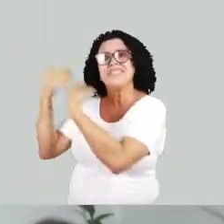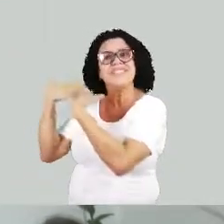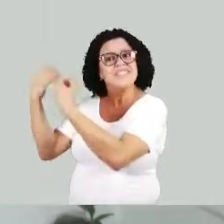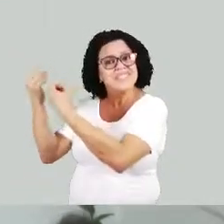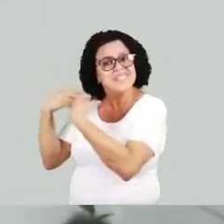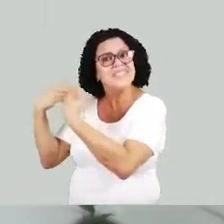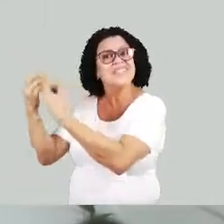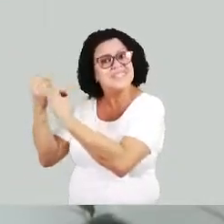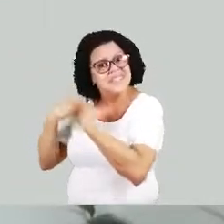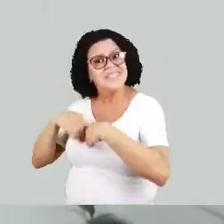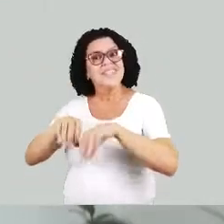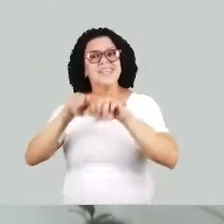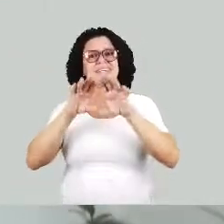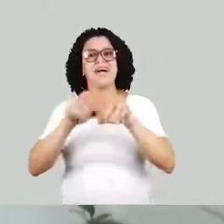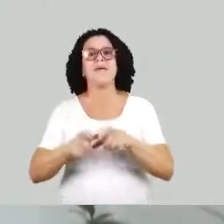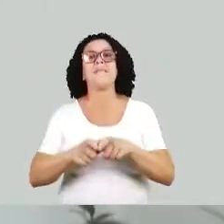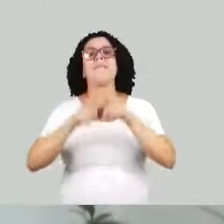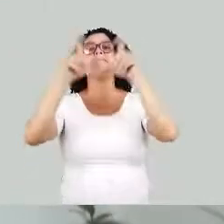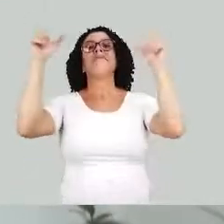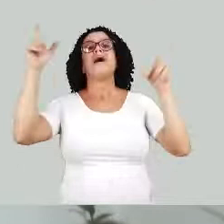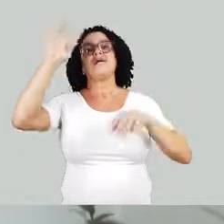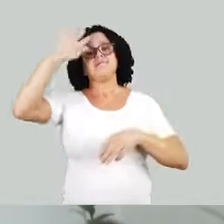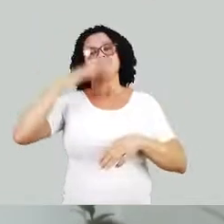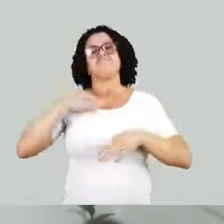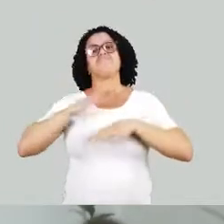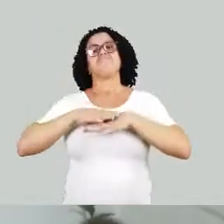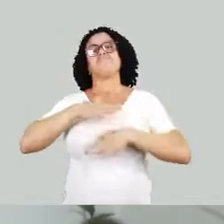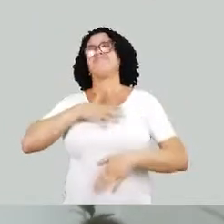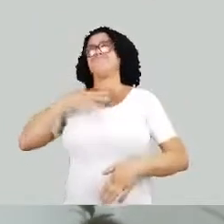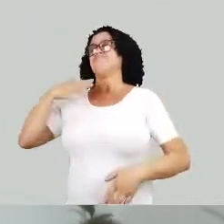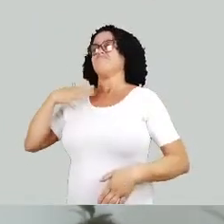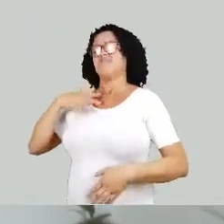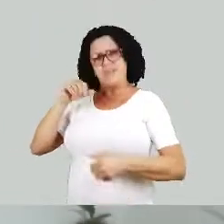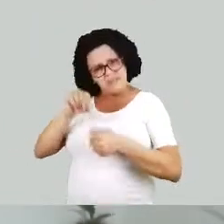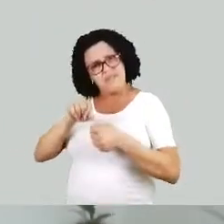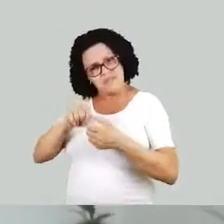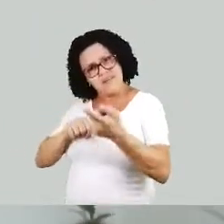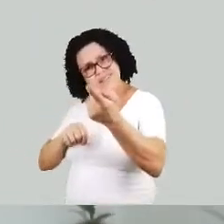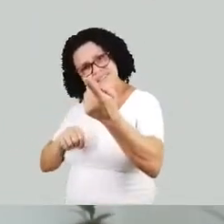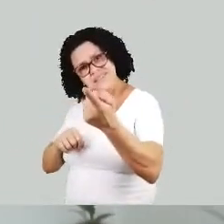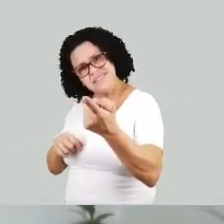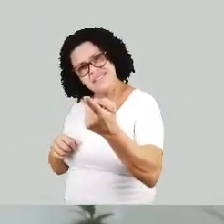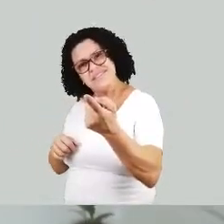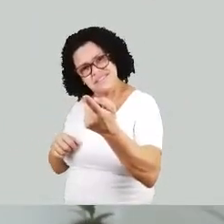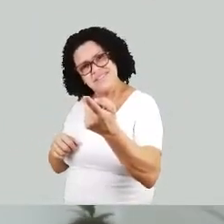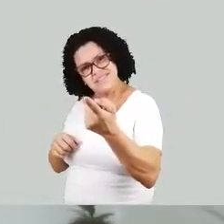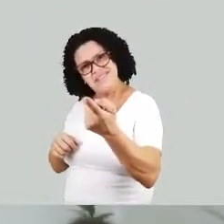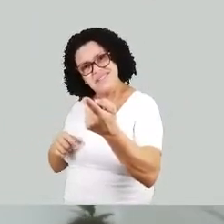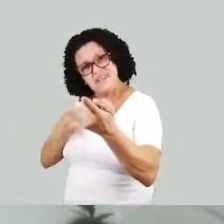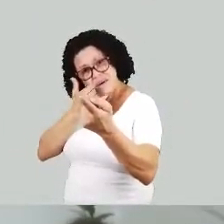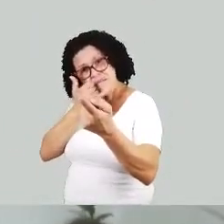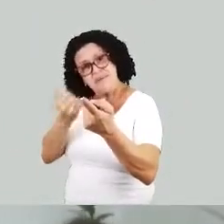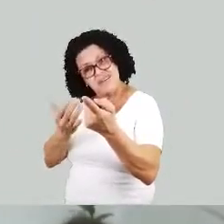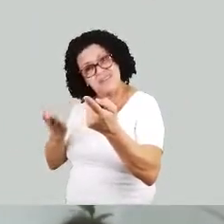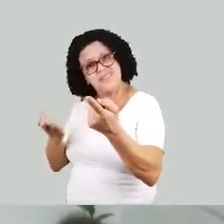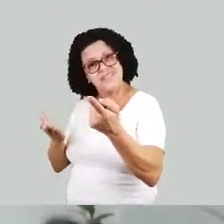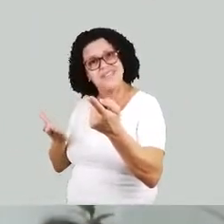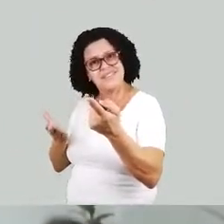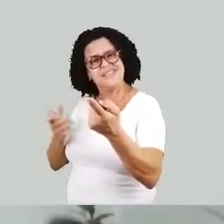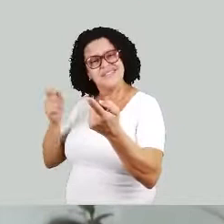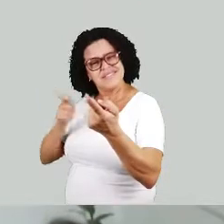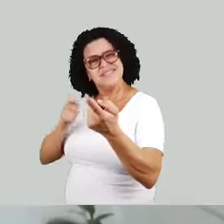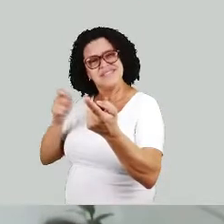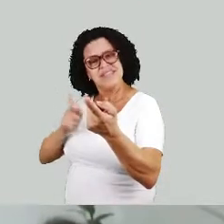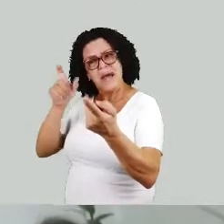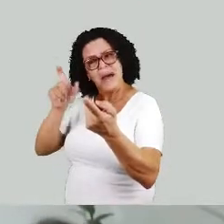ensinou, for maior do que o nosso orgulho. Faça isso por si próprio. Perdoe, ainda